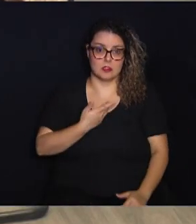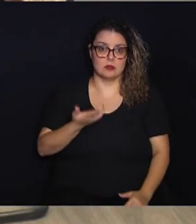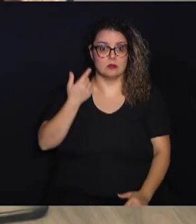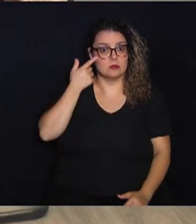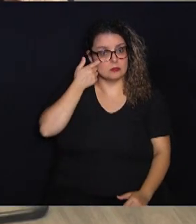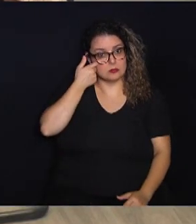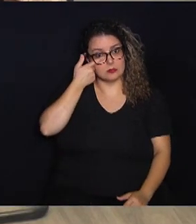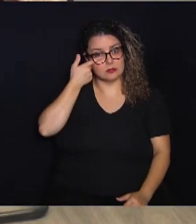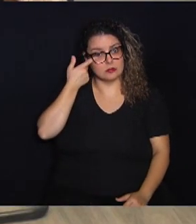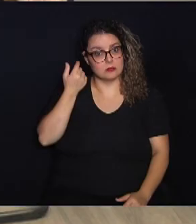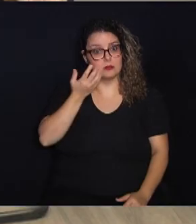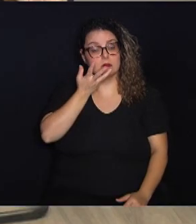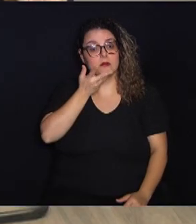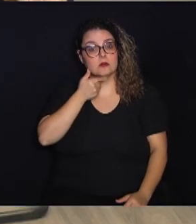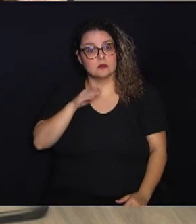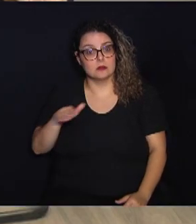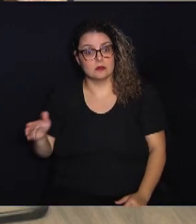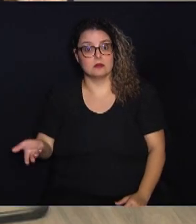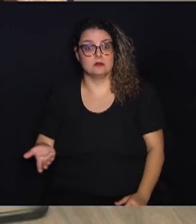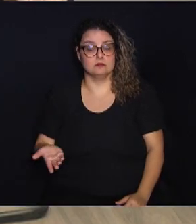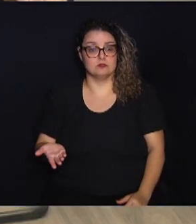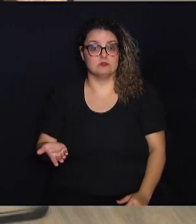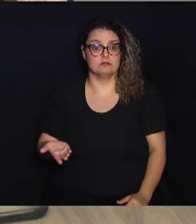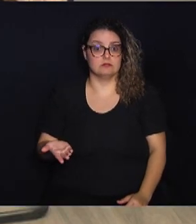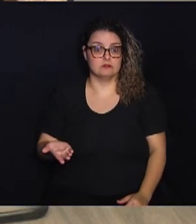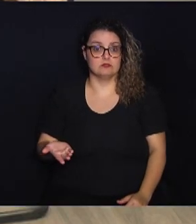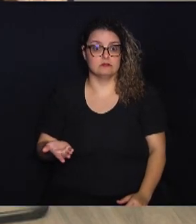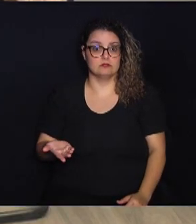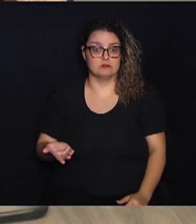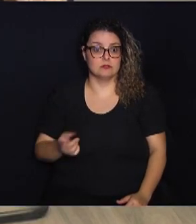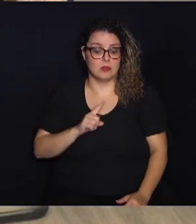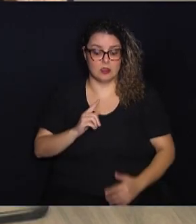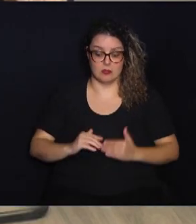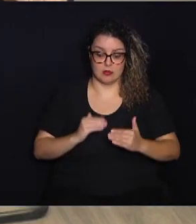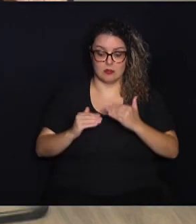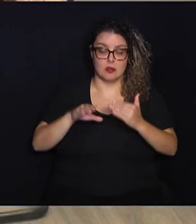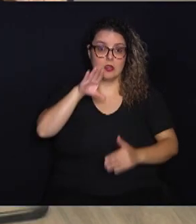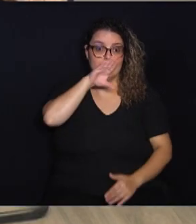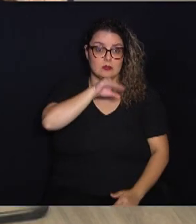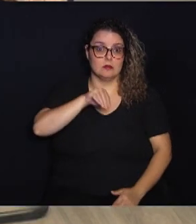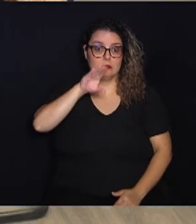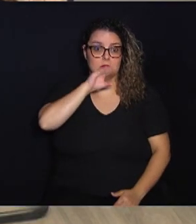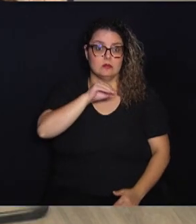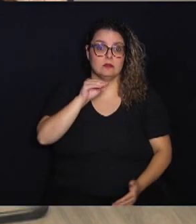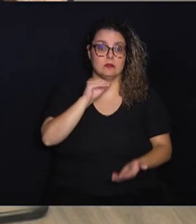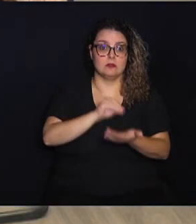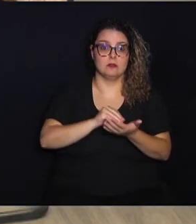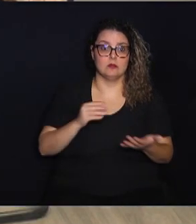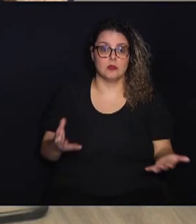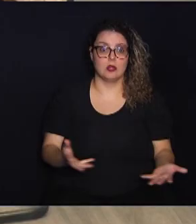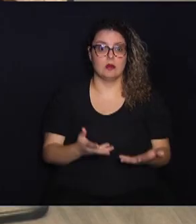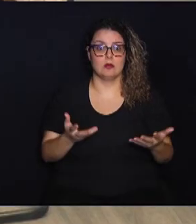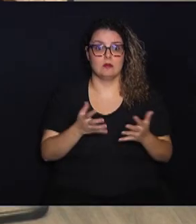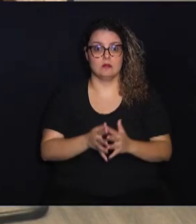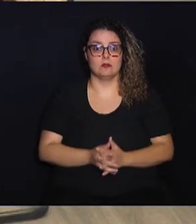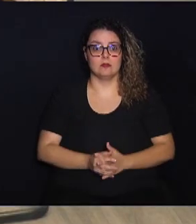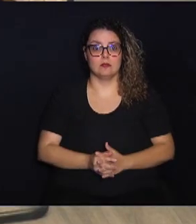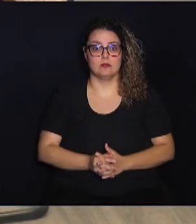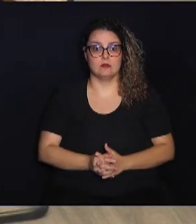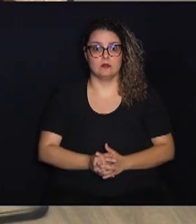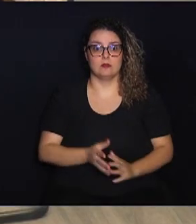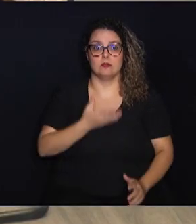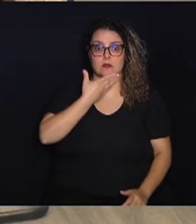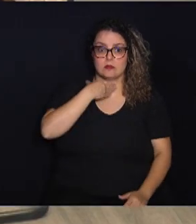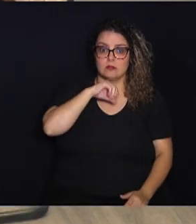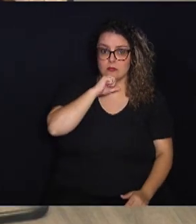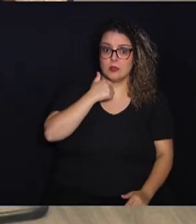tem crianças que acabam não desenvolvendo a fala por falta de estímulo. Então, tem que parar e